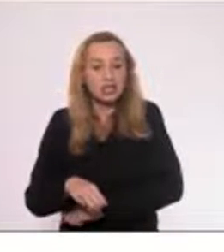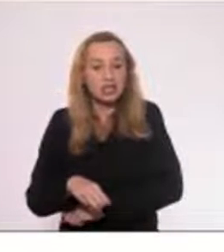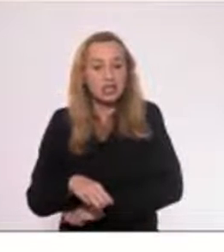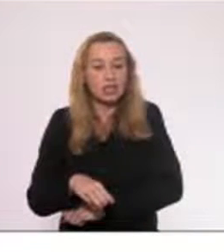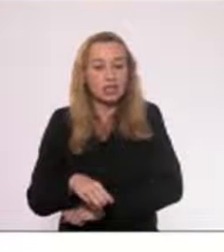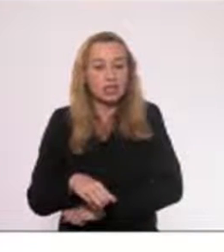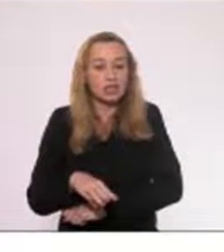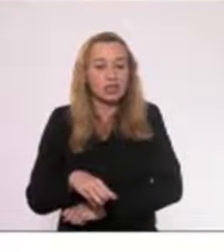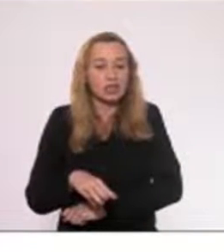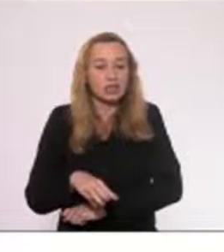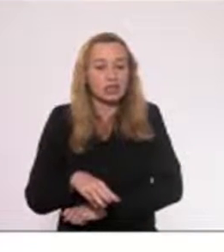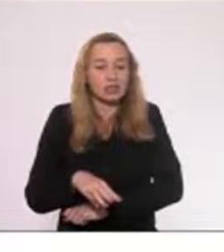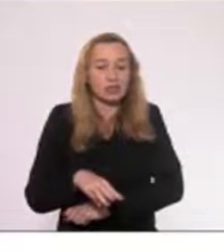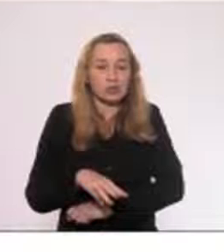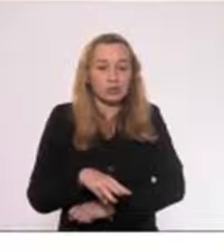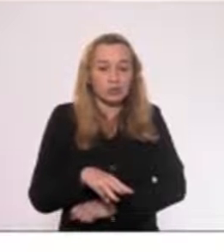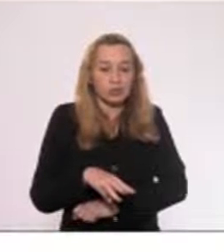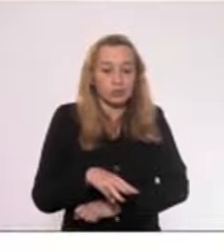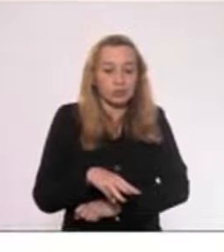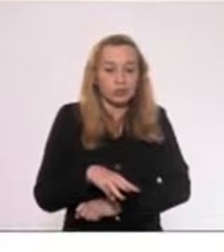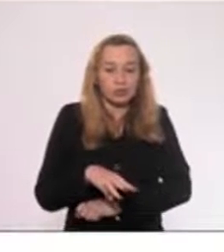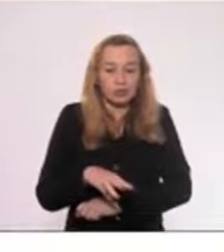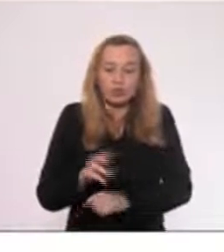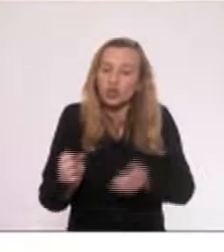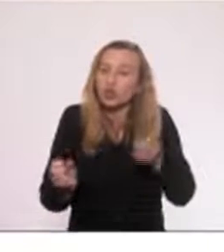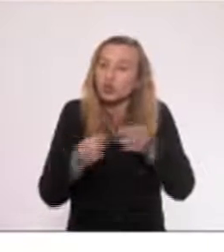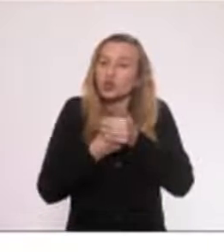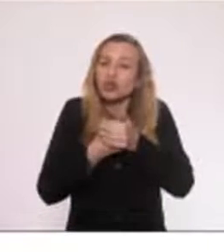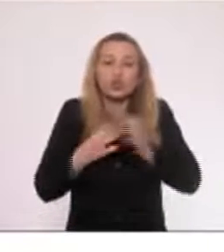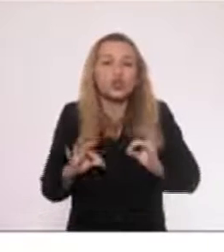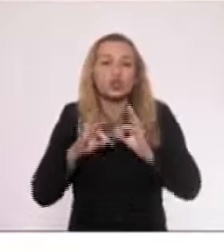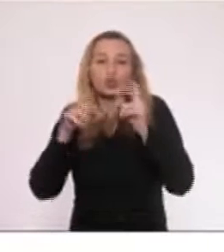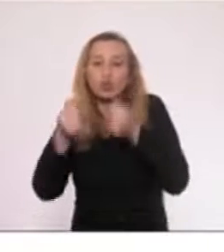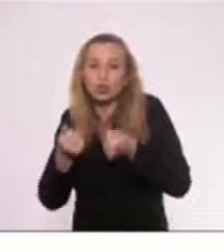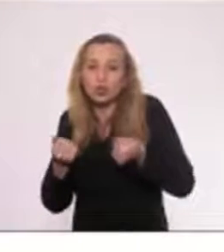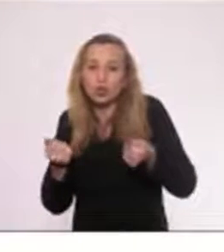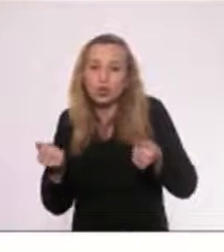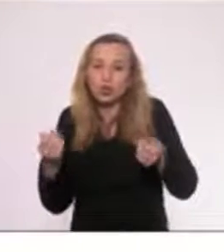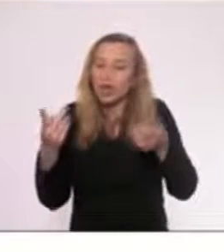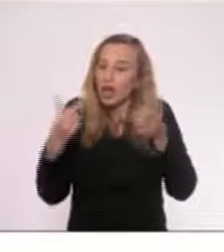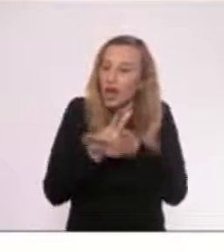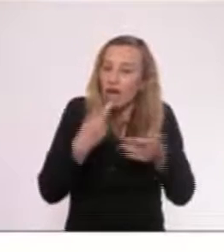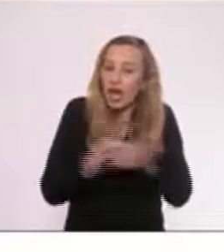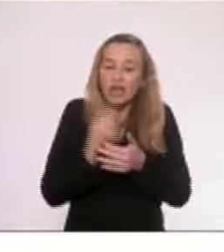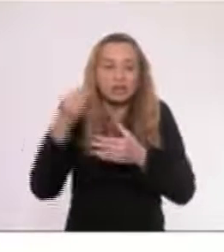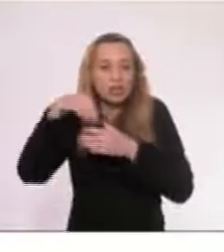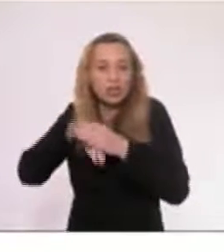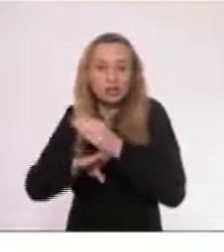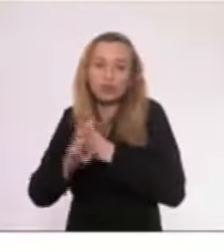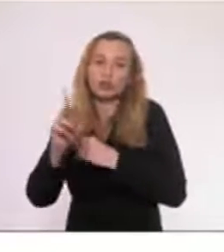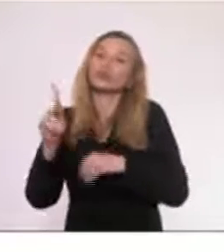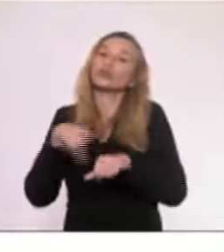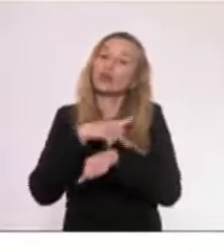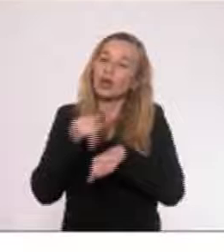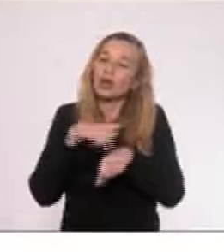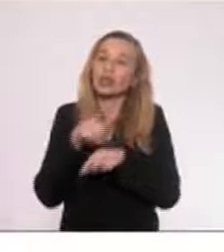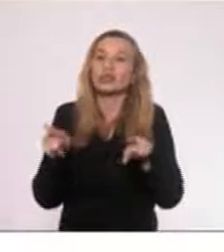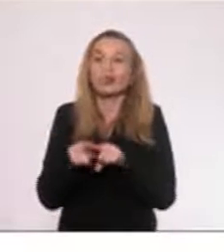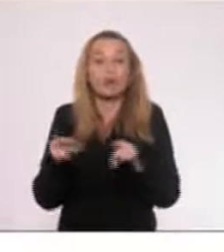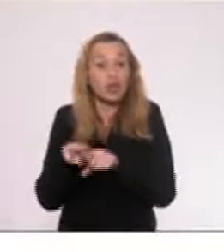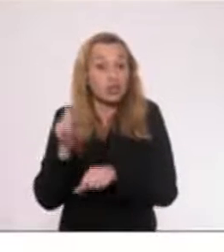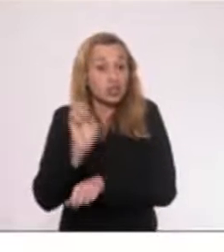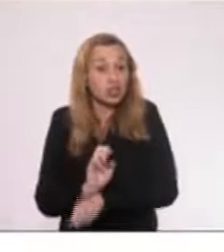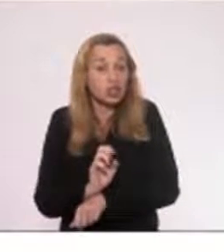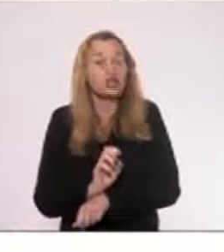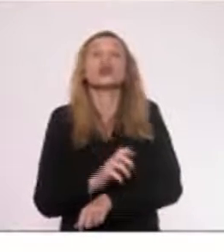para que fique escondido tudo o que há de mais podre nesse país e nesse estado. O deputado